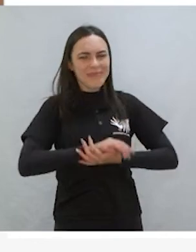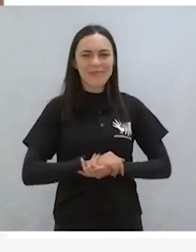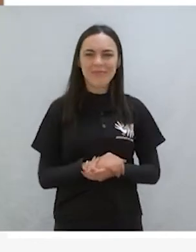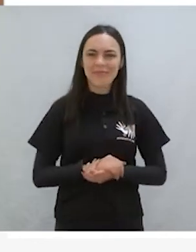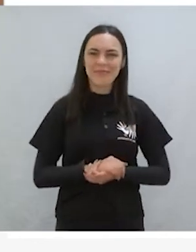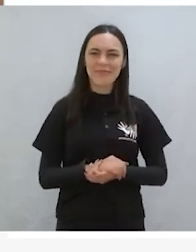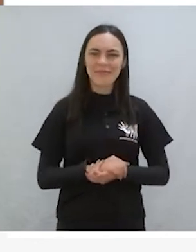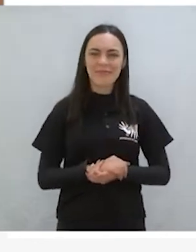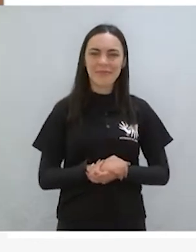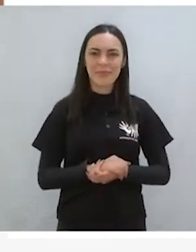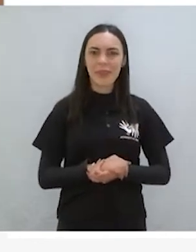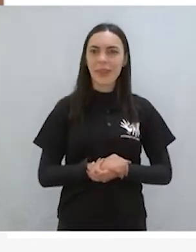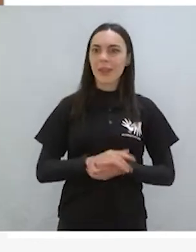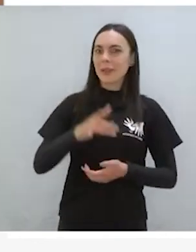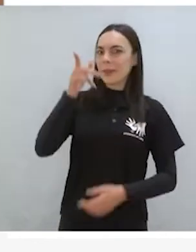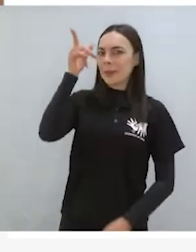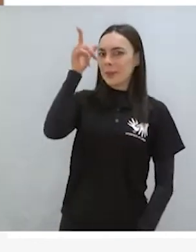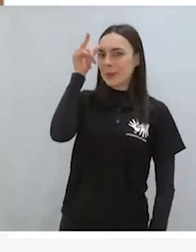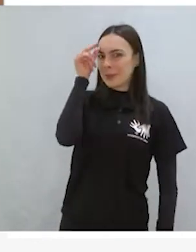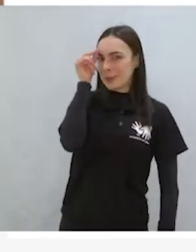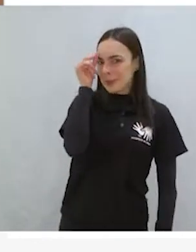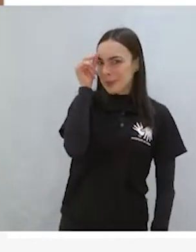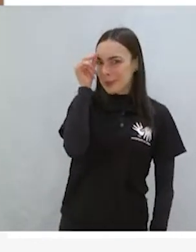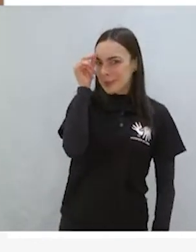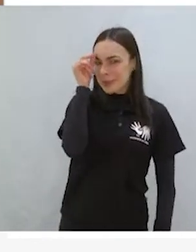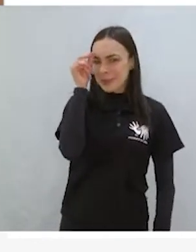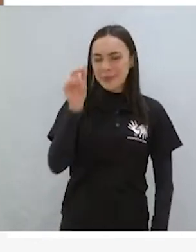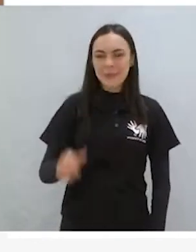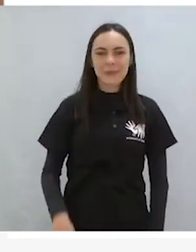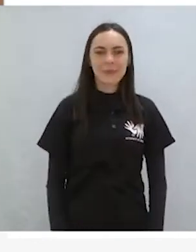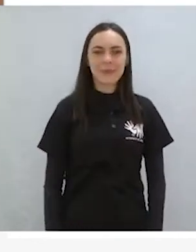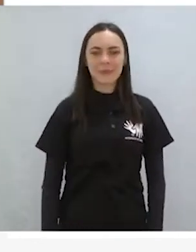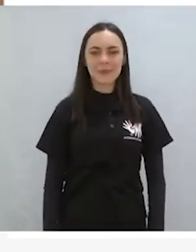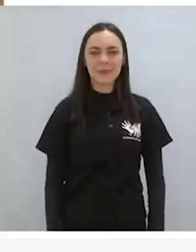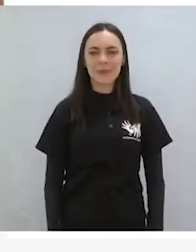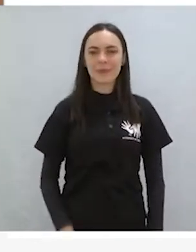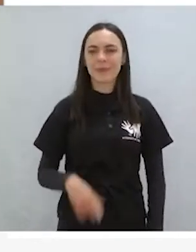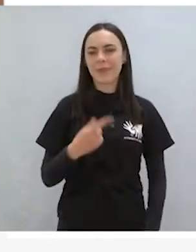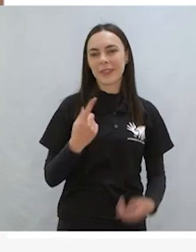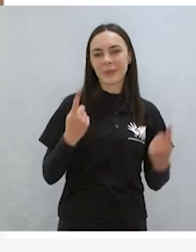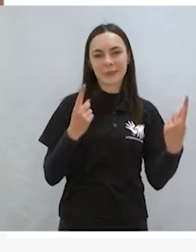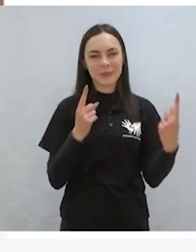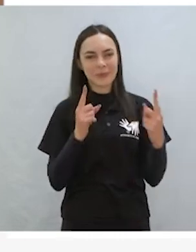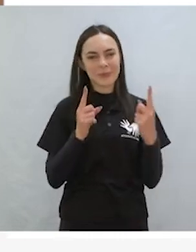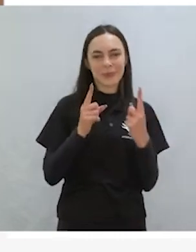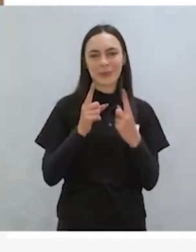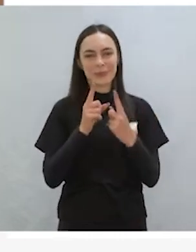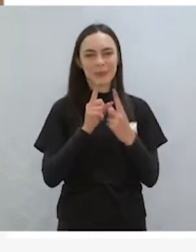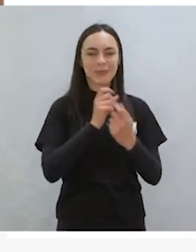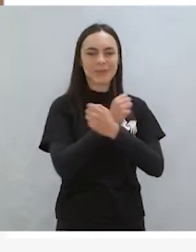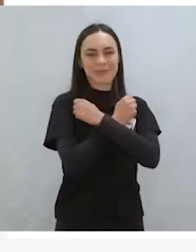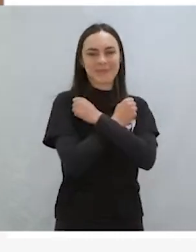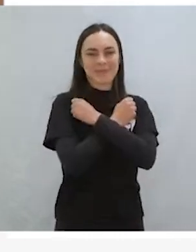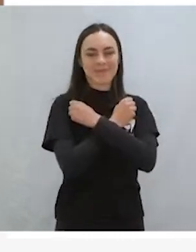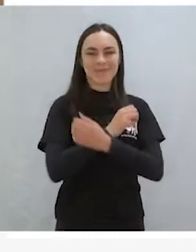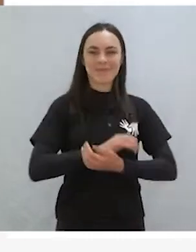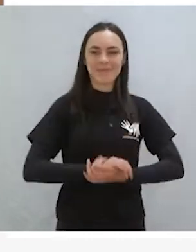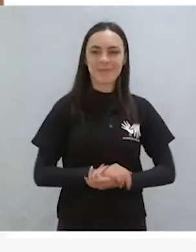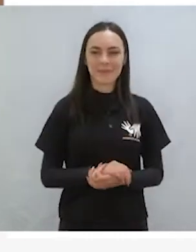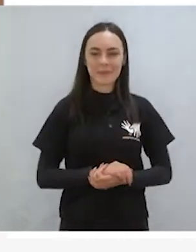me casar com você. Ufa, ele suspirou aliviado e correu para